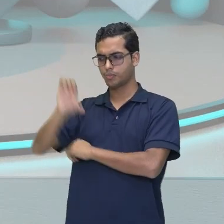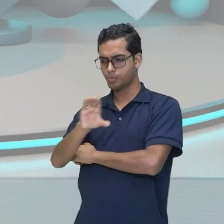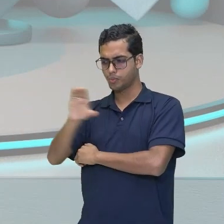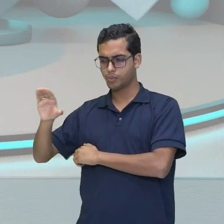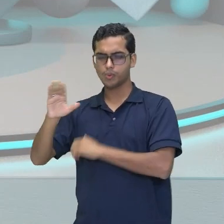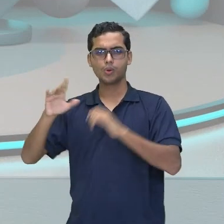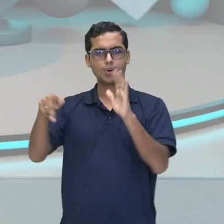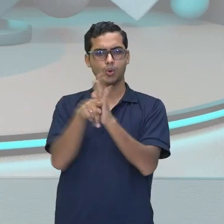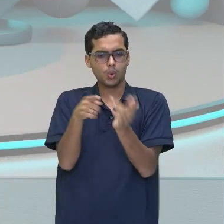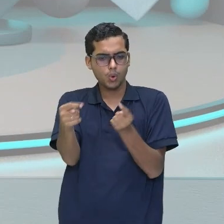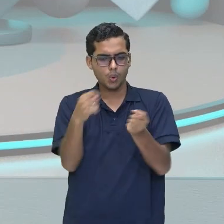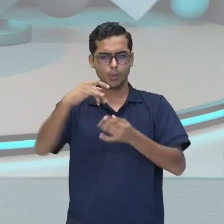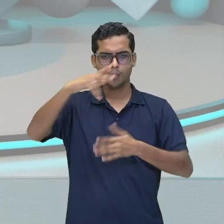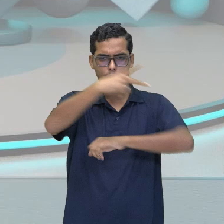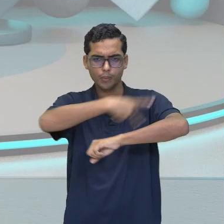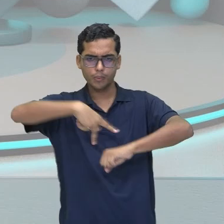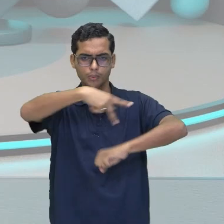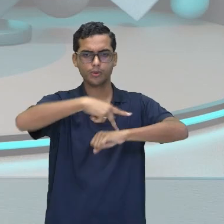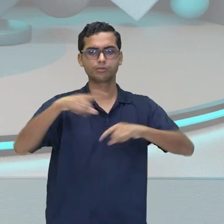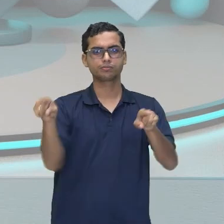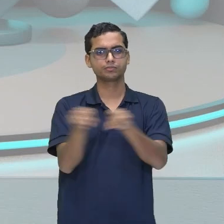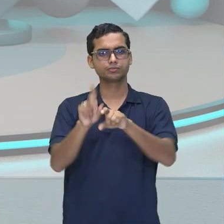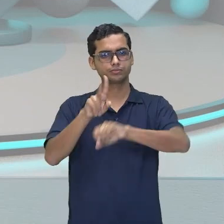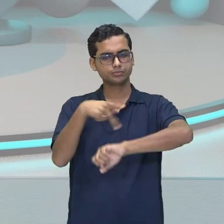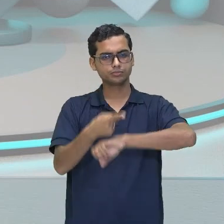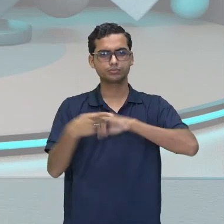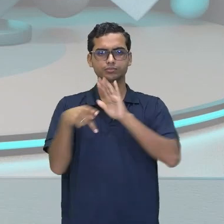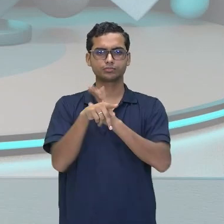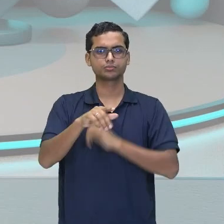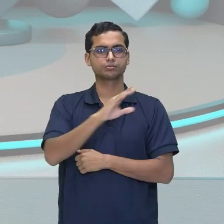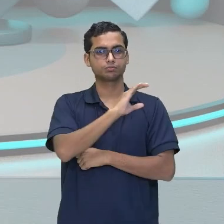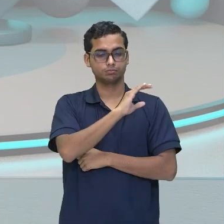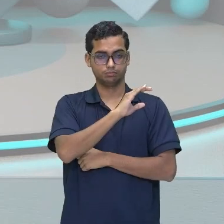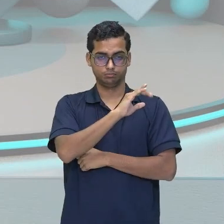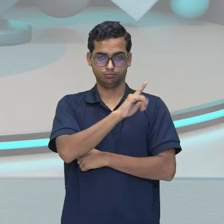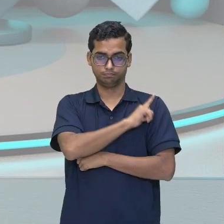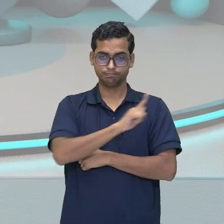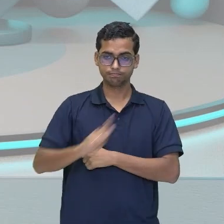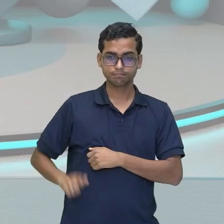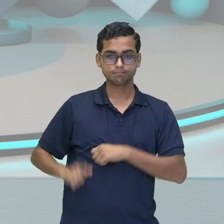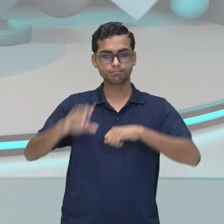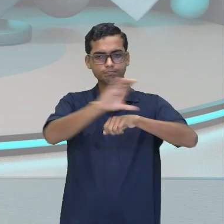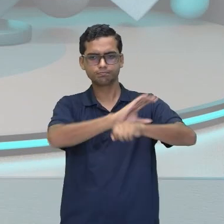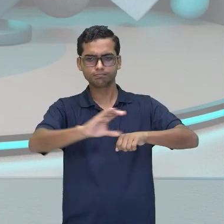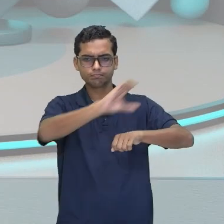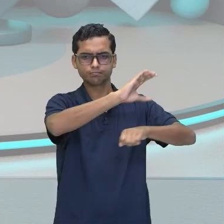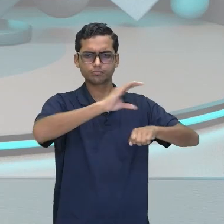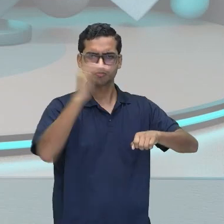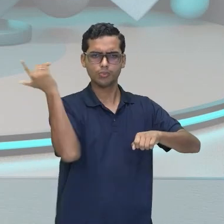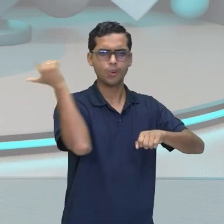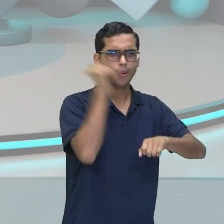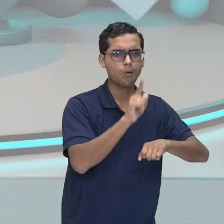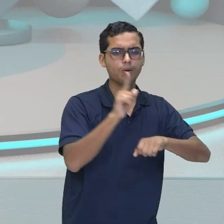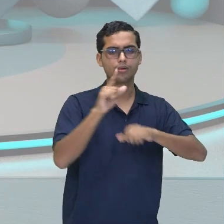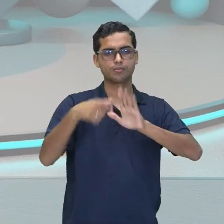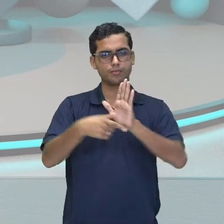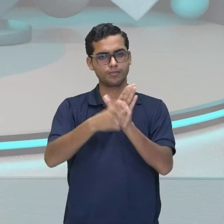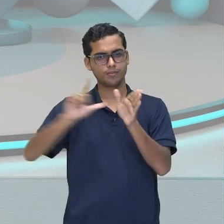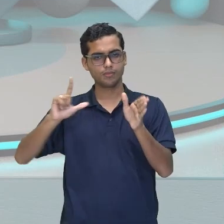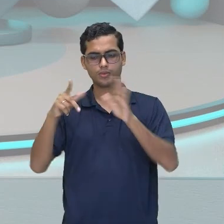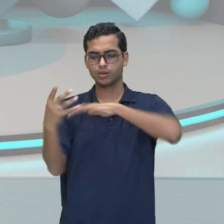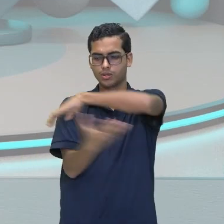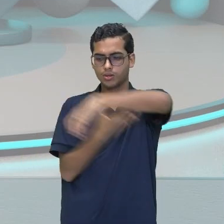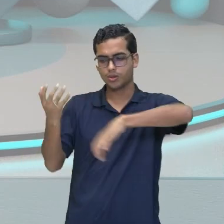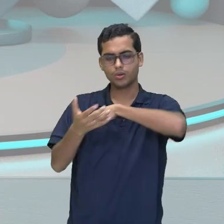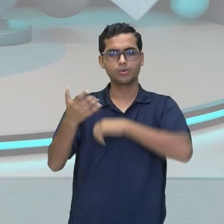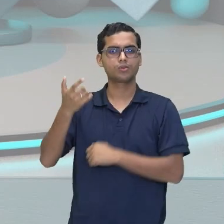governo constitucional, com participação popular. Mas para chegar a isso, houve a Revolução Americana